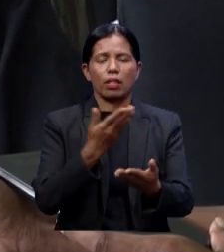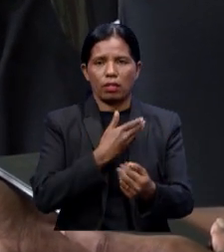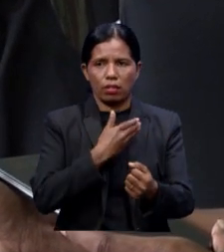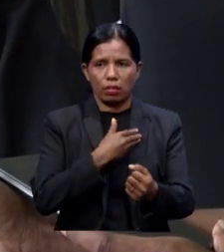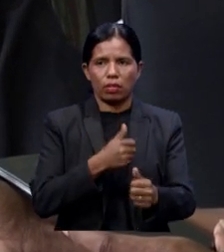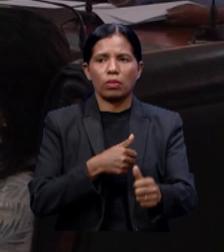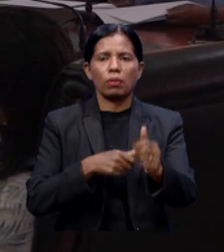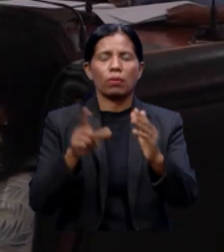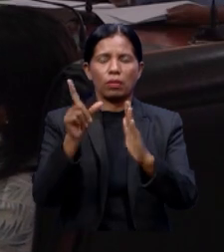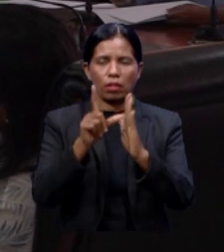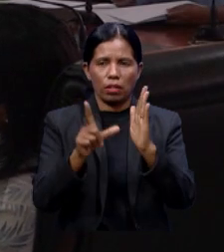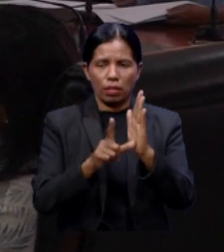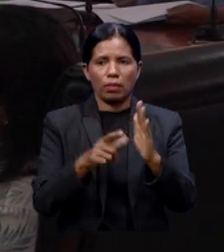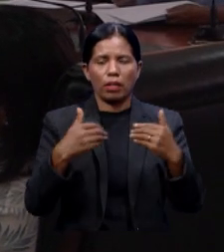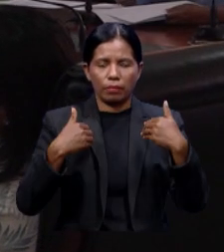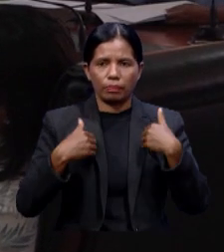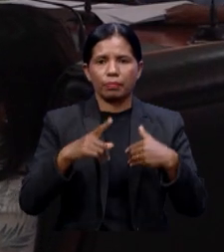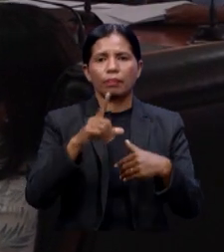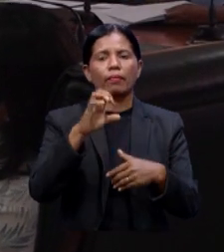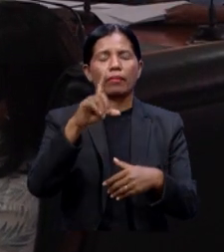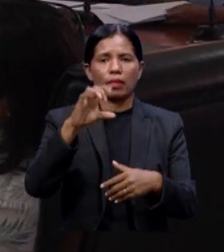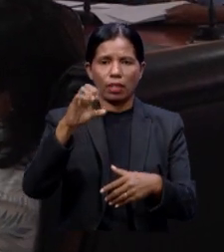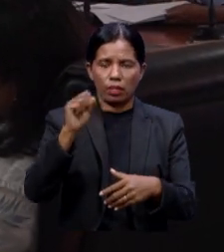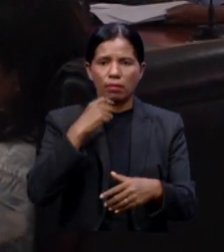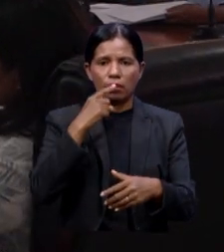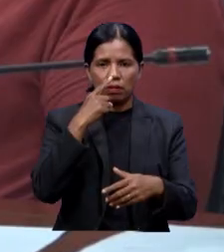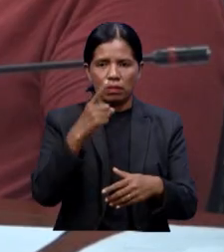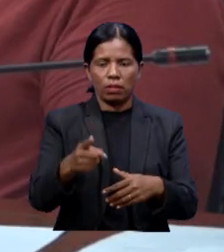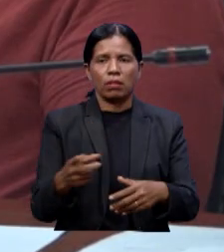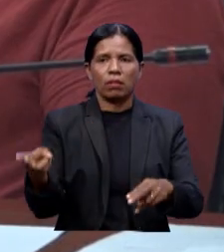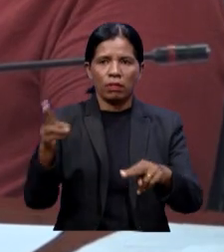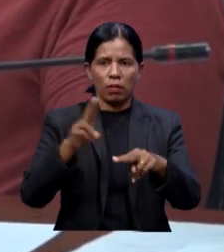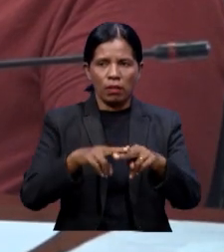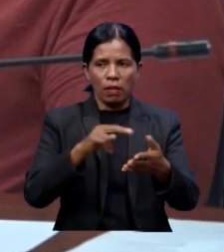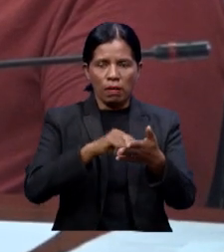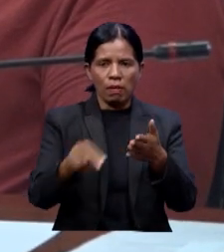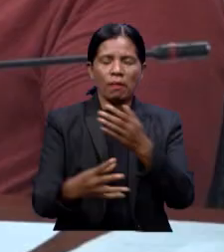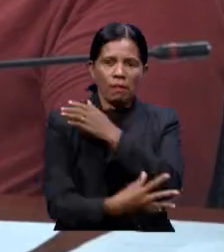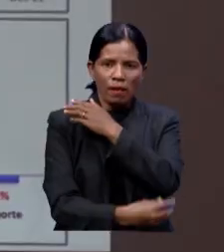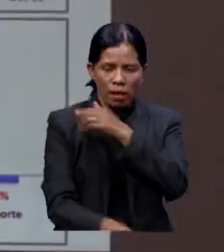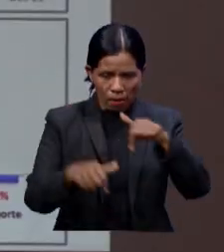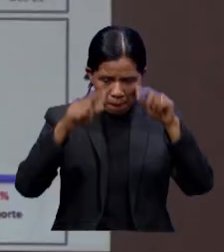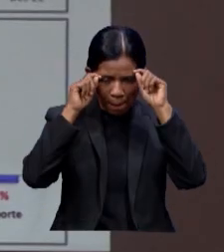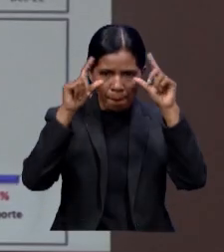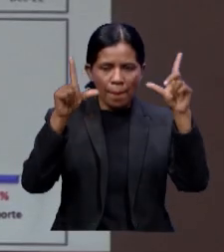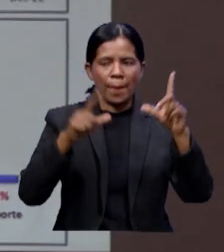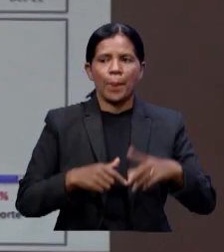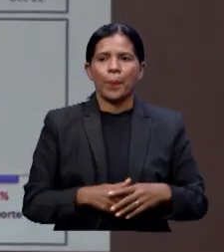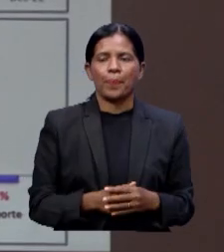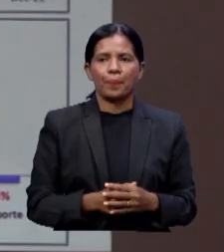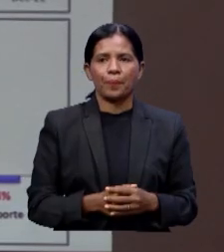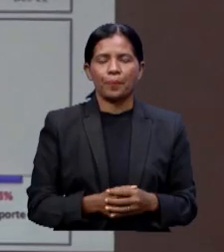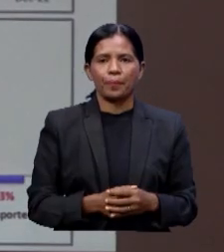taxa nem mesmo aplica. Elias dos Santos Ferreira Hactuir, inflação né se aumenta número kia e a Timor Leste álcool